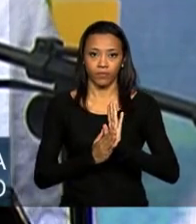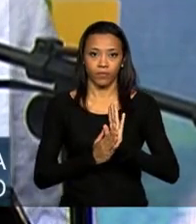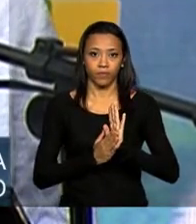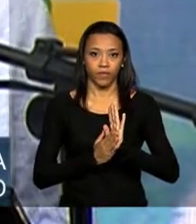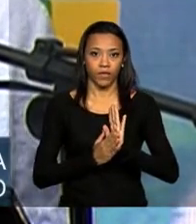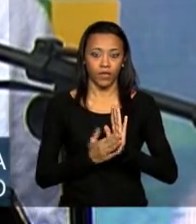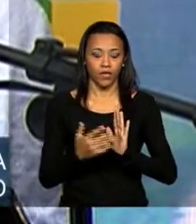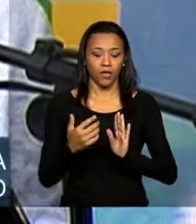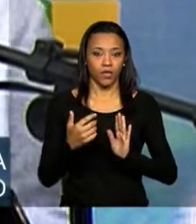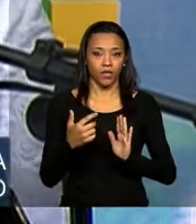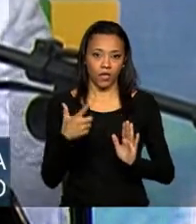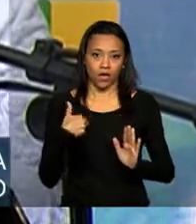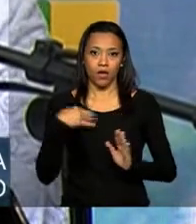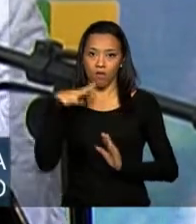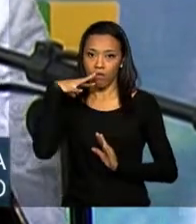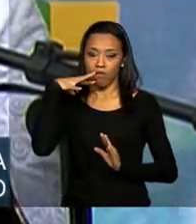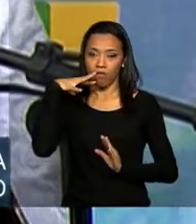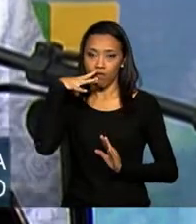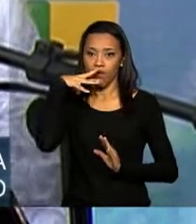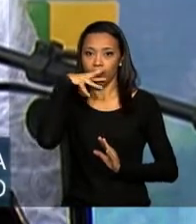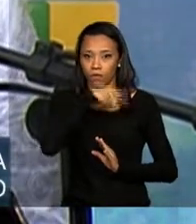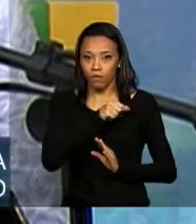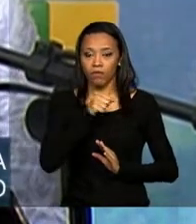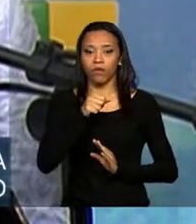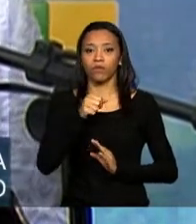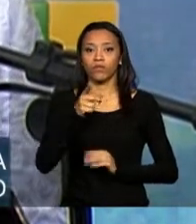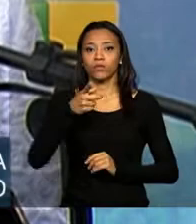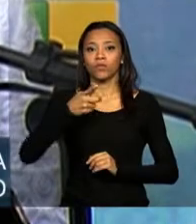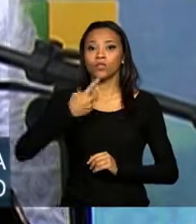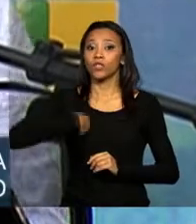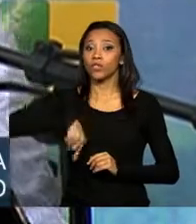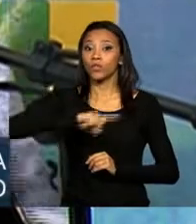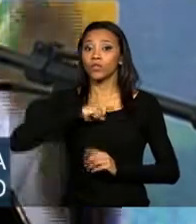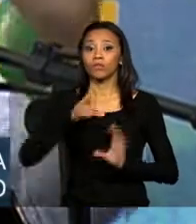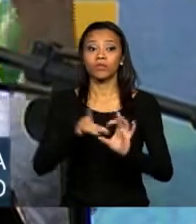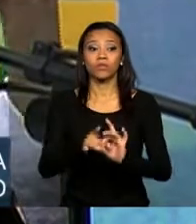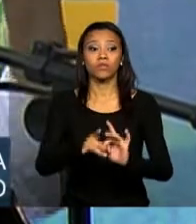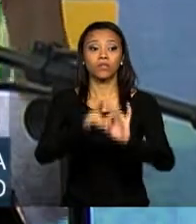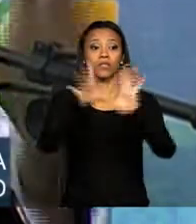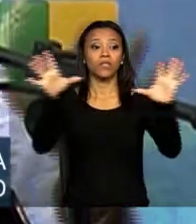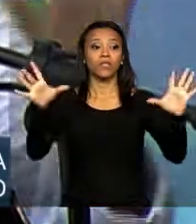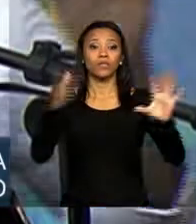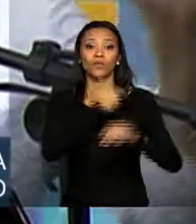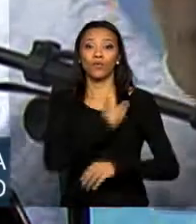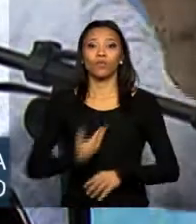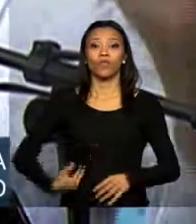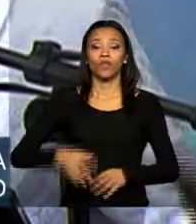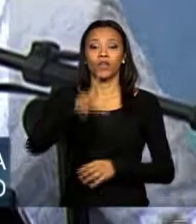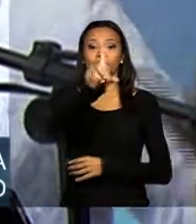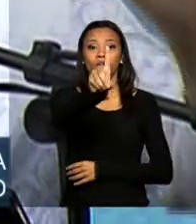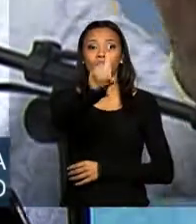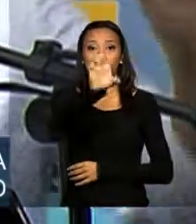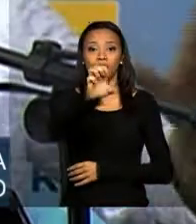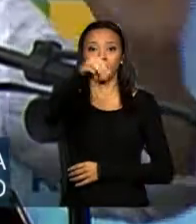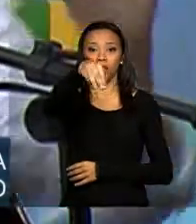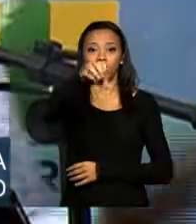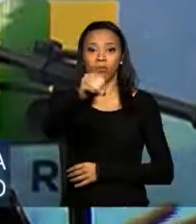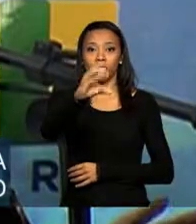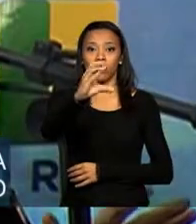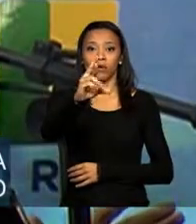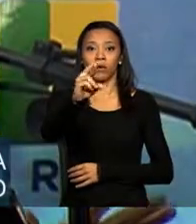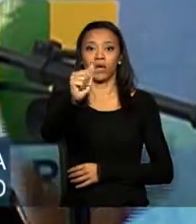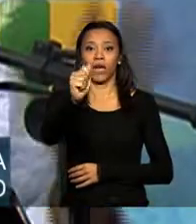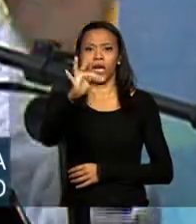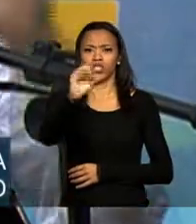eu eu acho que nós conquistamos um estágio de democracia ninguém tem de concordar com ninguém